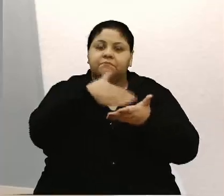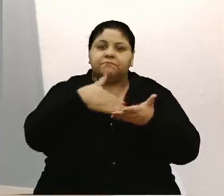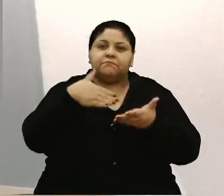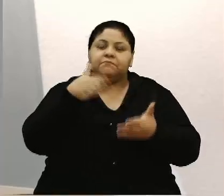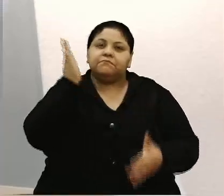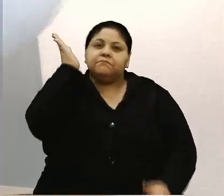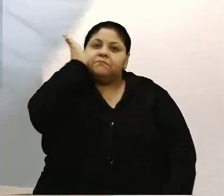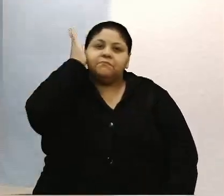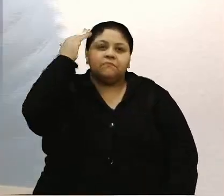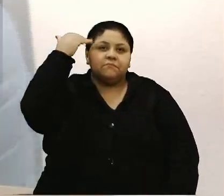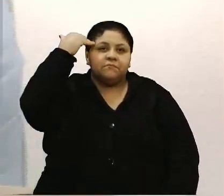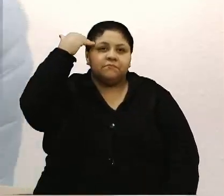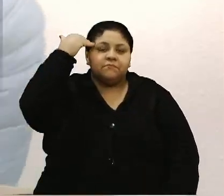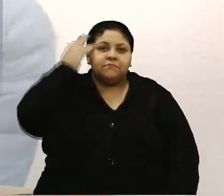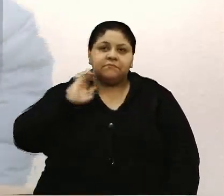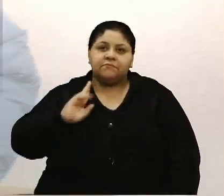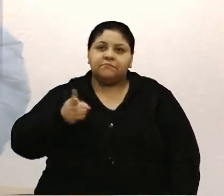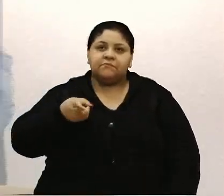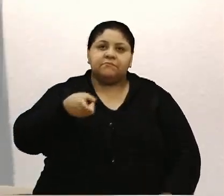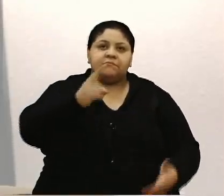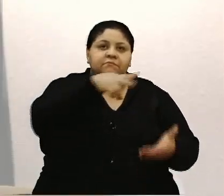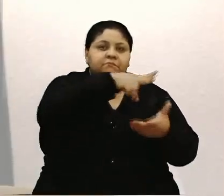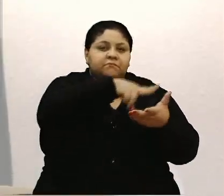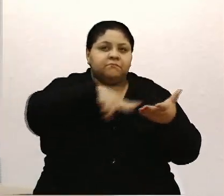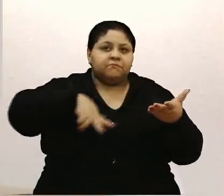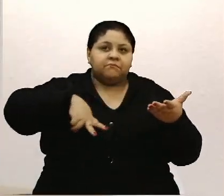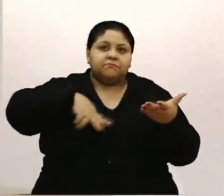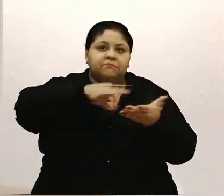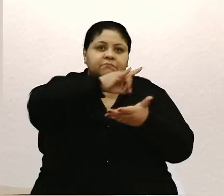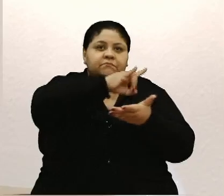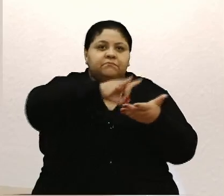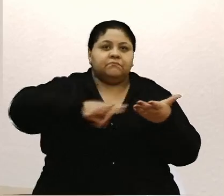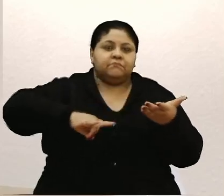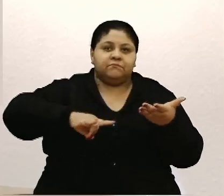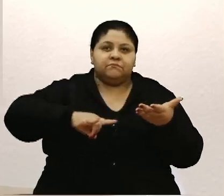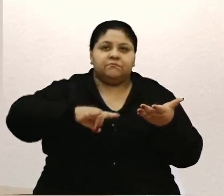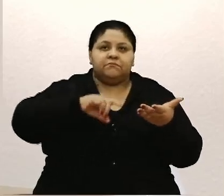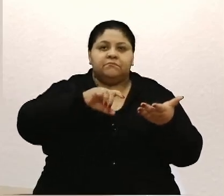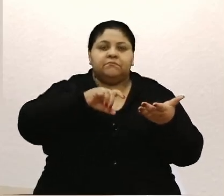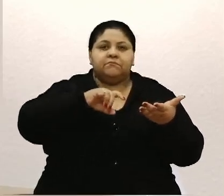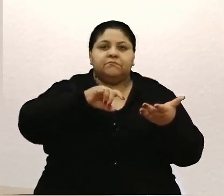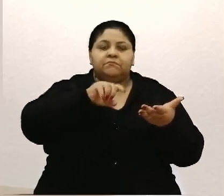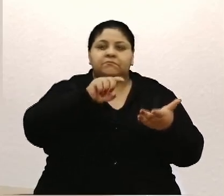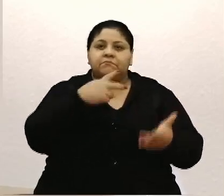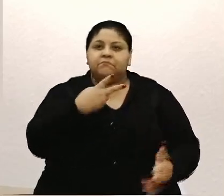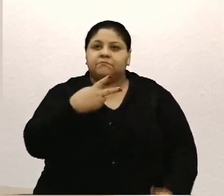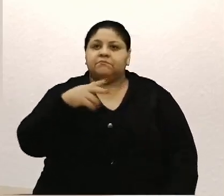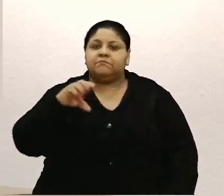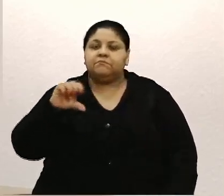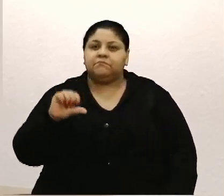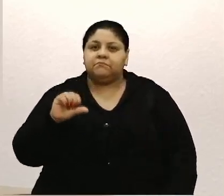Felipe Gremel-Maier que proceda à leitura do requerimento SD número